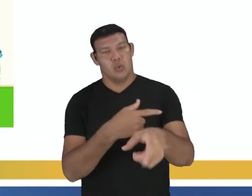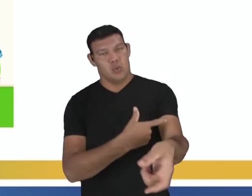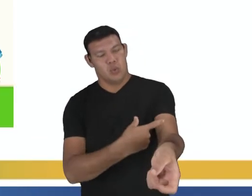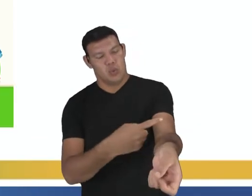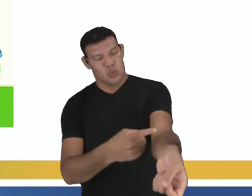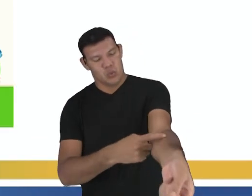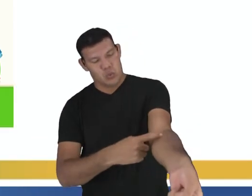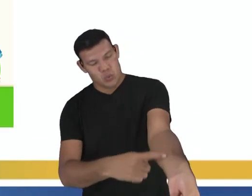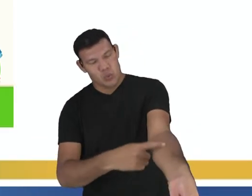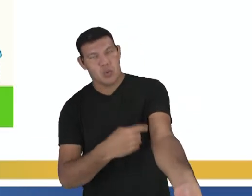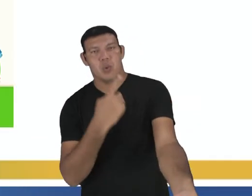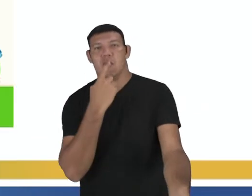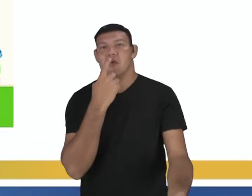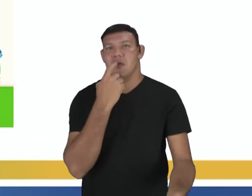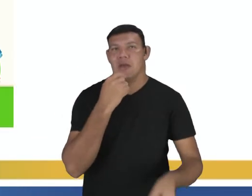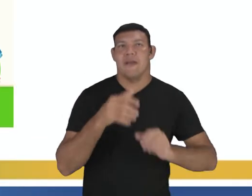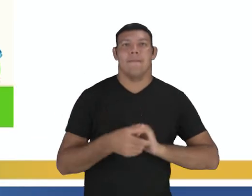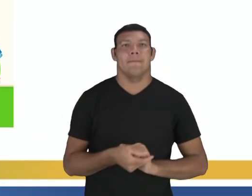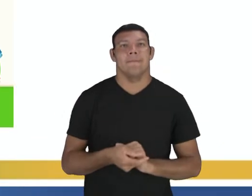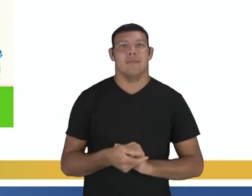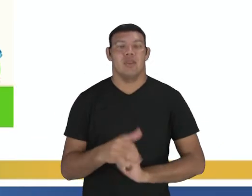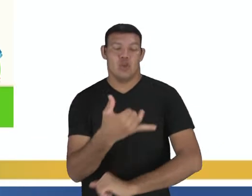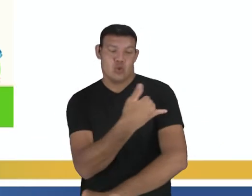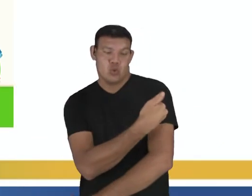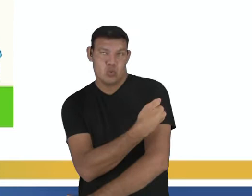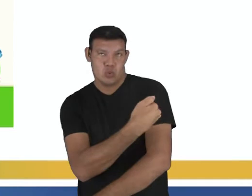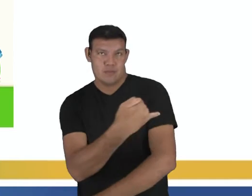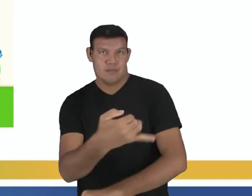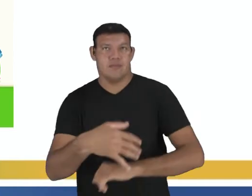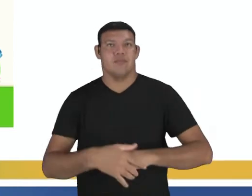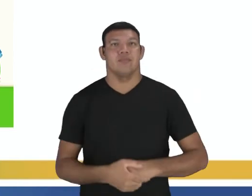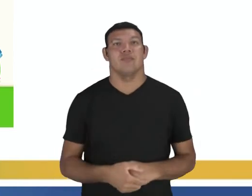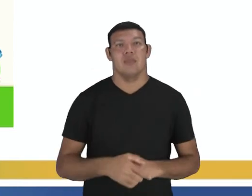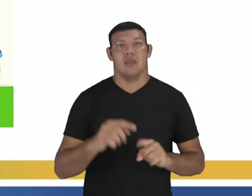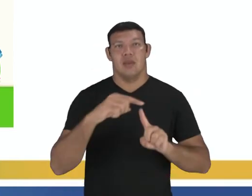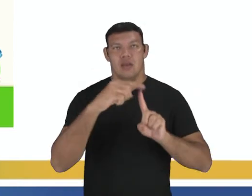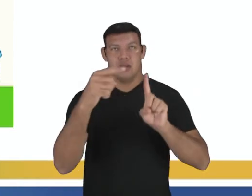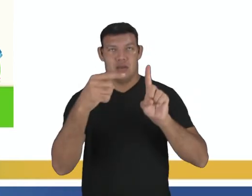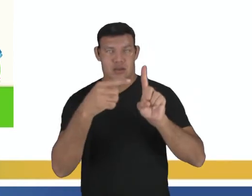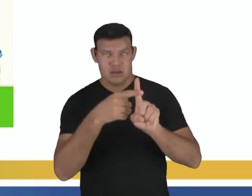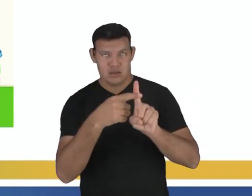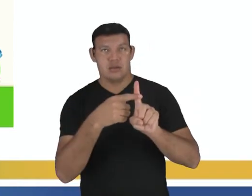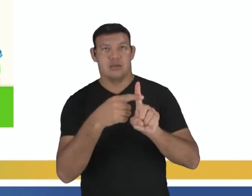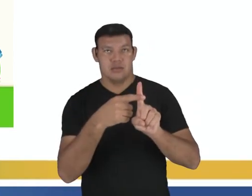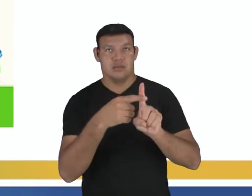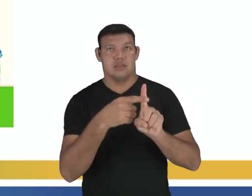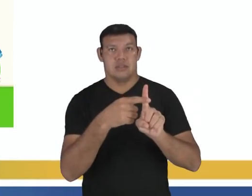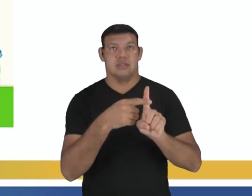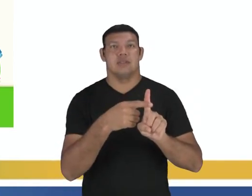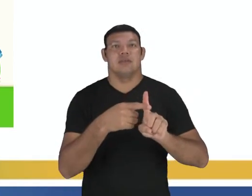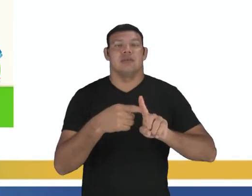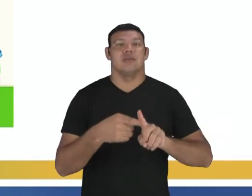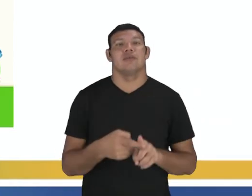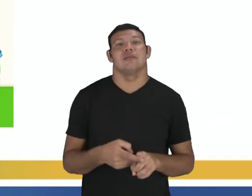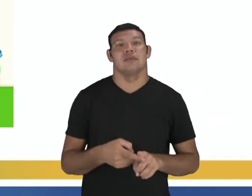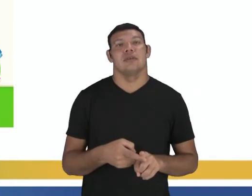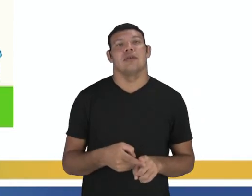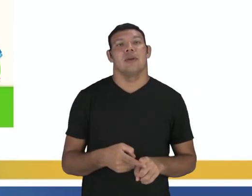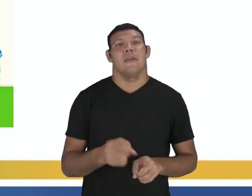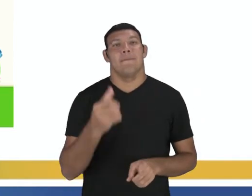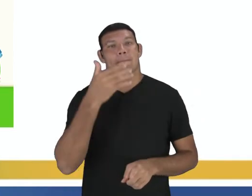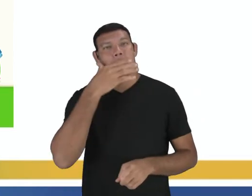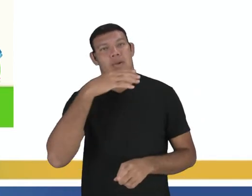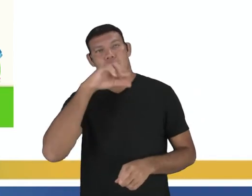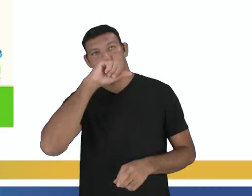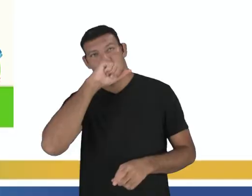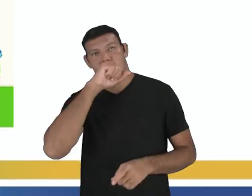de fluxo sanguíneo, né, fluidos sanguíneos, compartilhamento de seringas. Às vezes a mãe para o filho, a mãe que tem HIV pode passar esse vírus